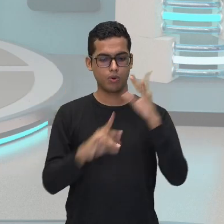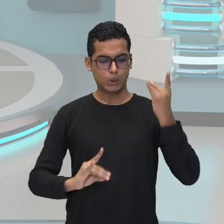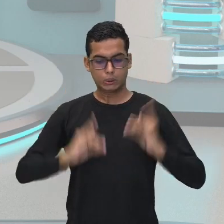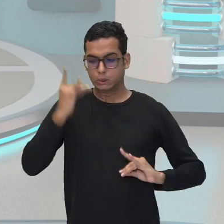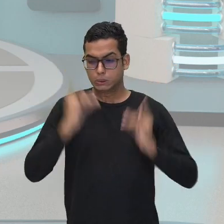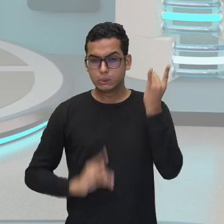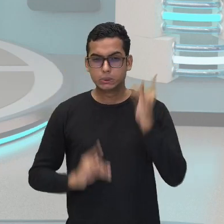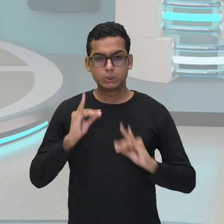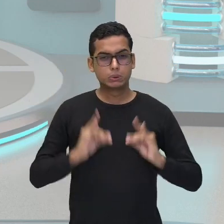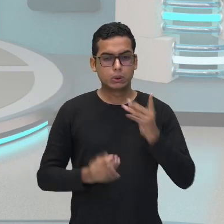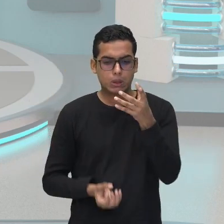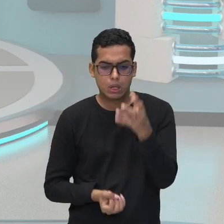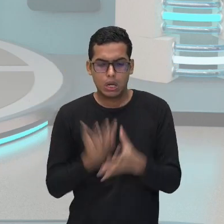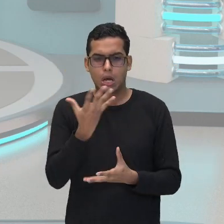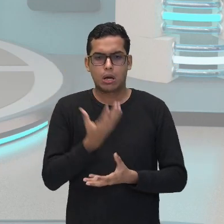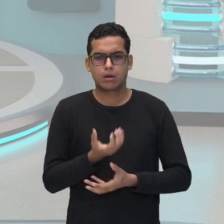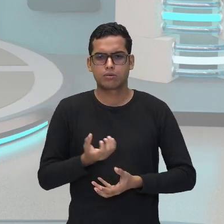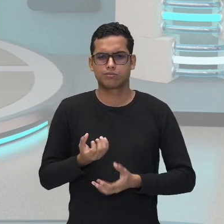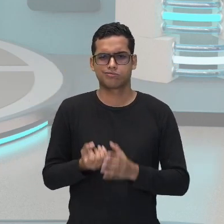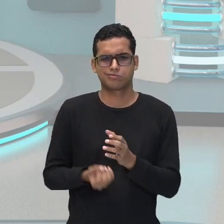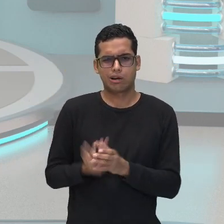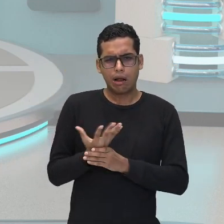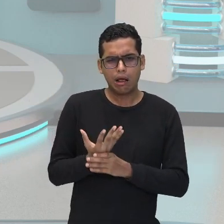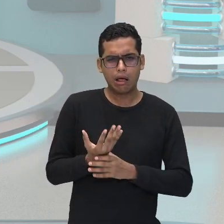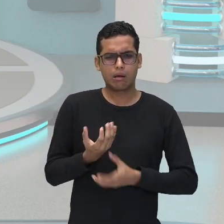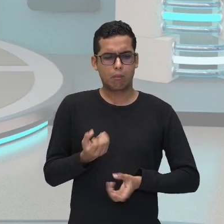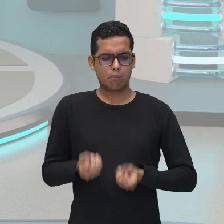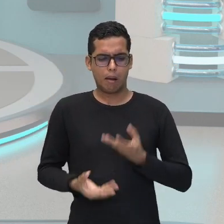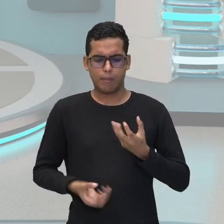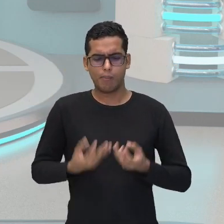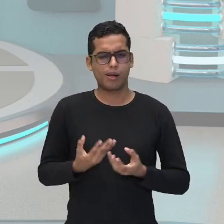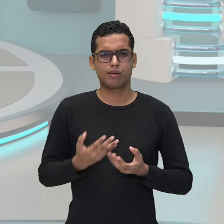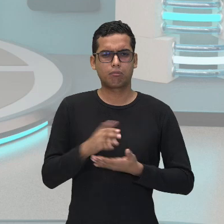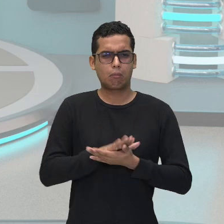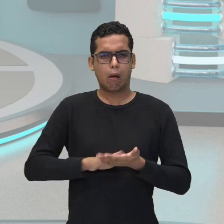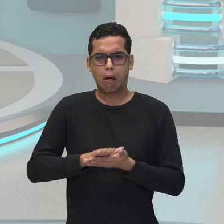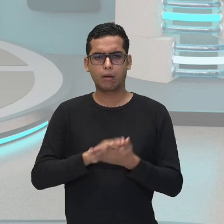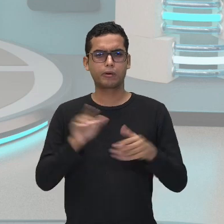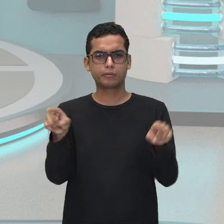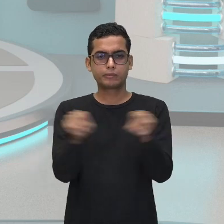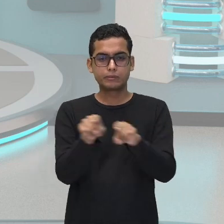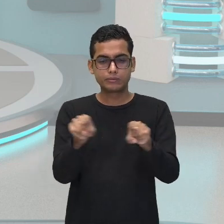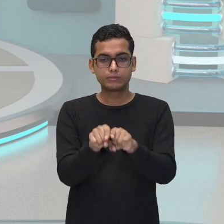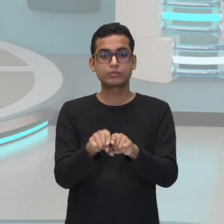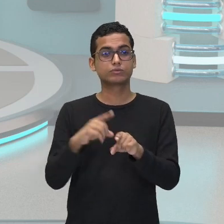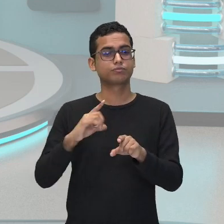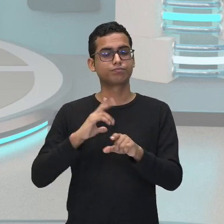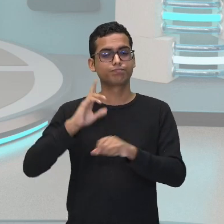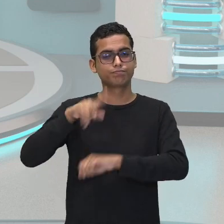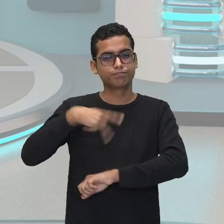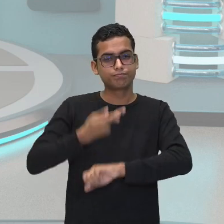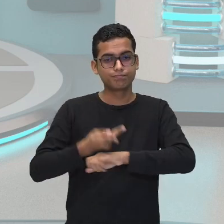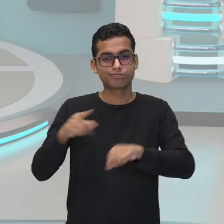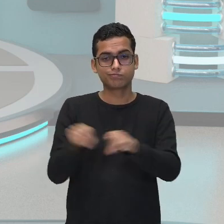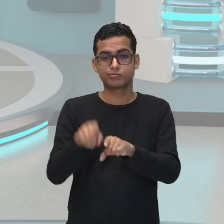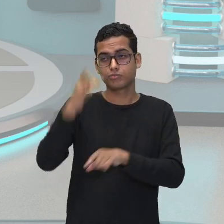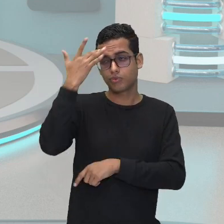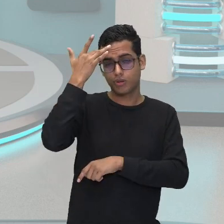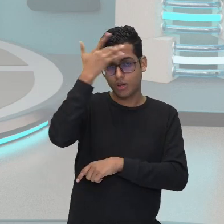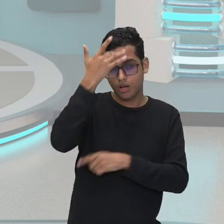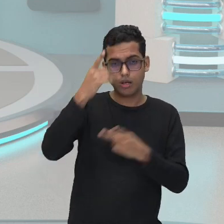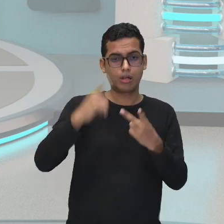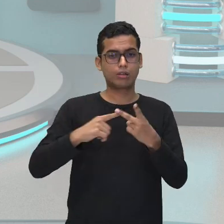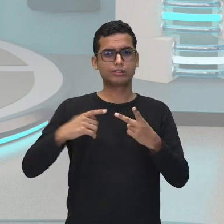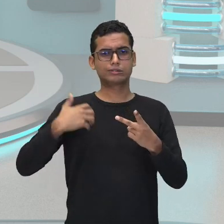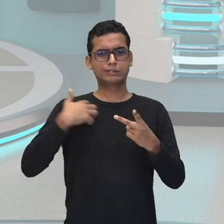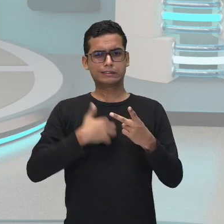são produzidos ou são produzidos em baixa escala, o que ocasiona ali a piora na saúde mental, ocasiona ali o